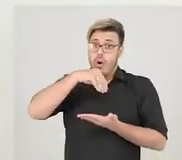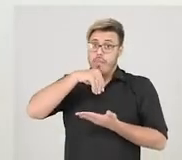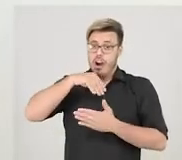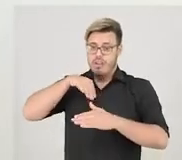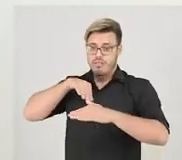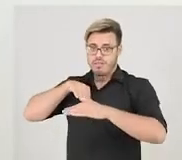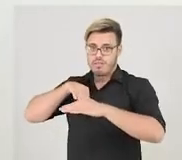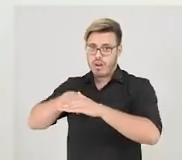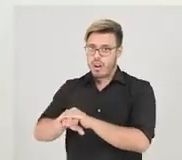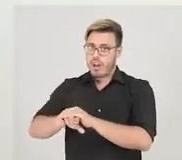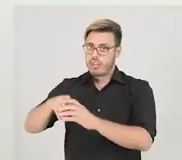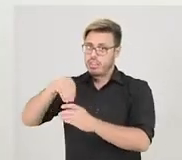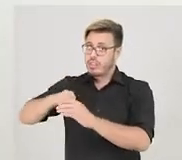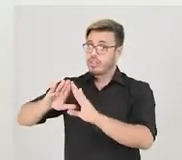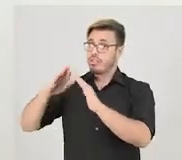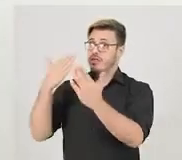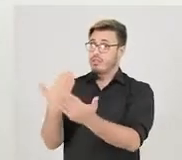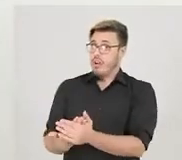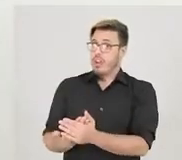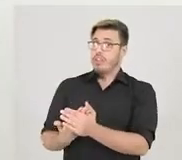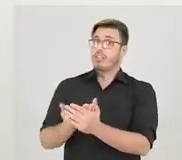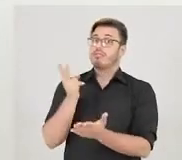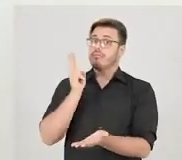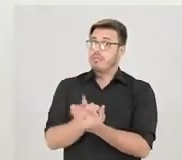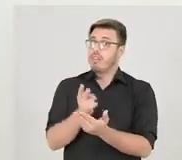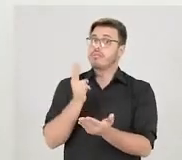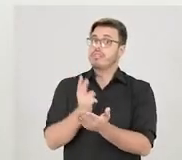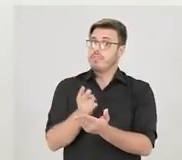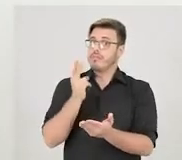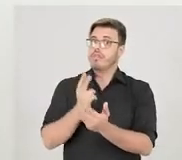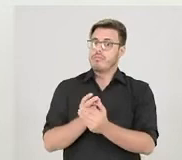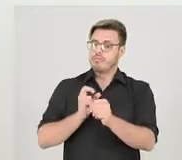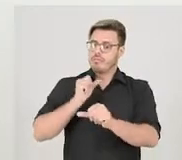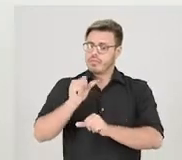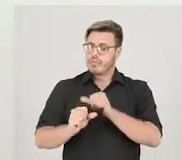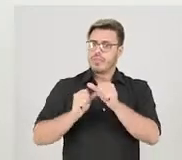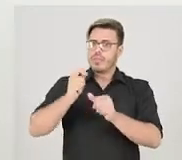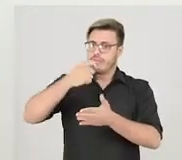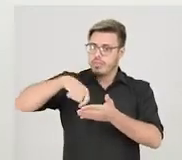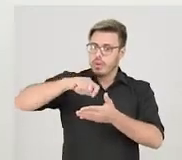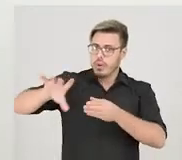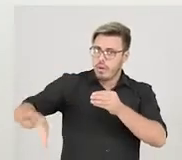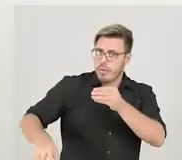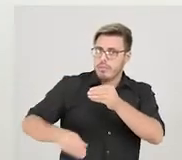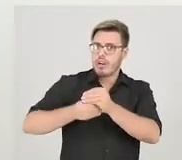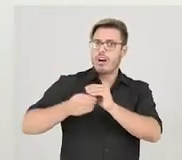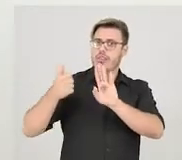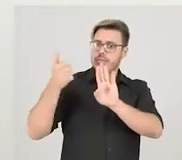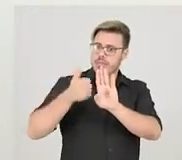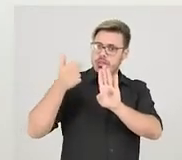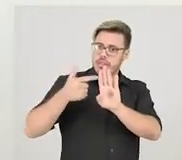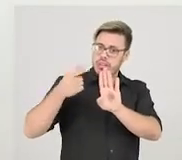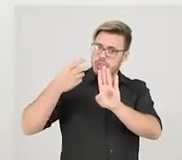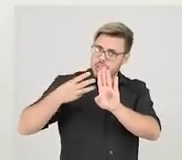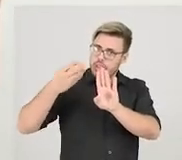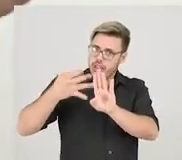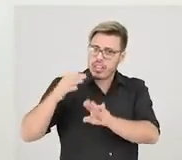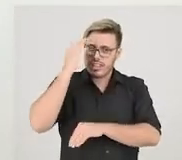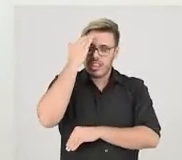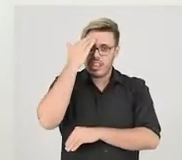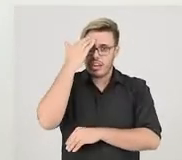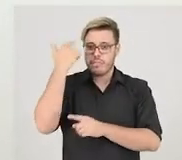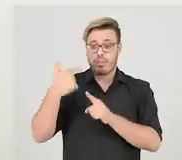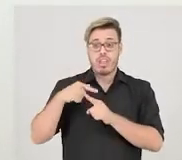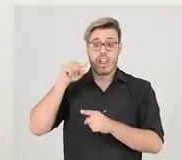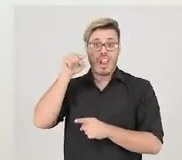menino continua com todas aquelas estratégias ou novas estratégias, novas habilidades, mas ele não vira uma